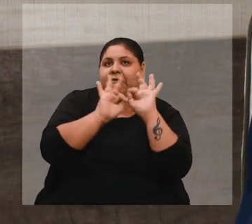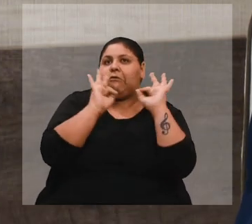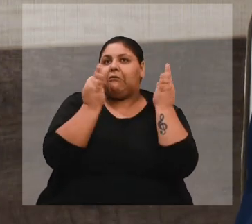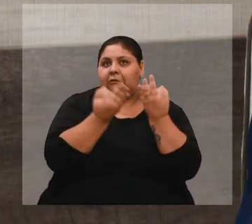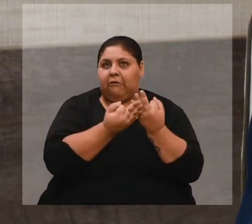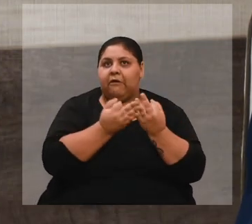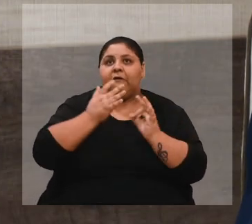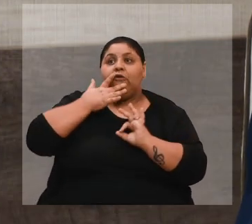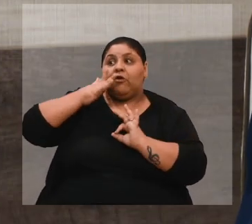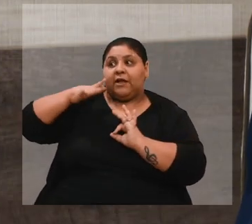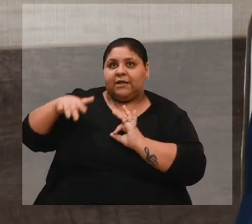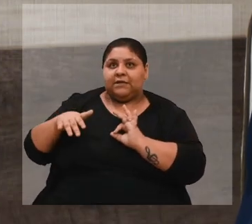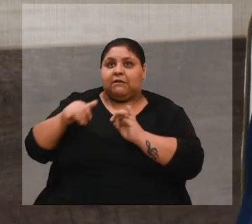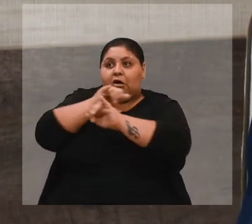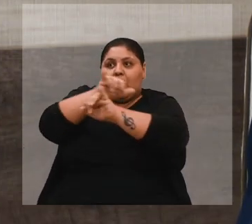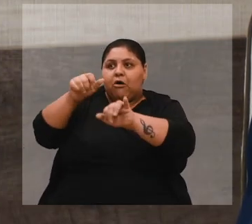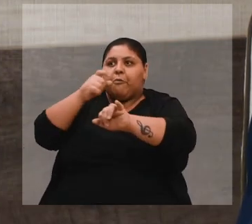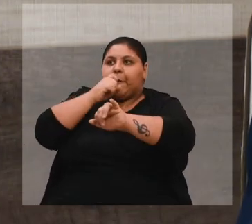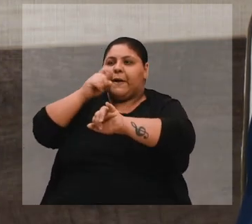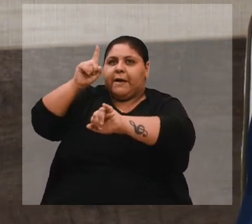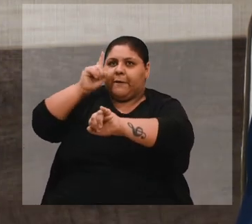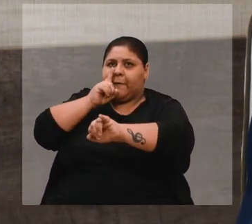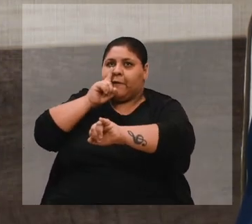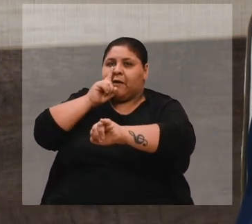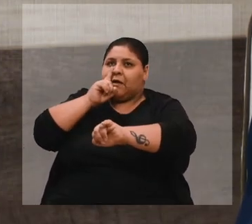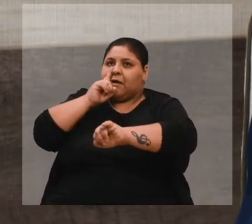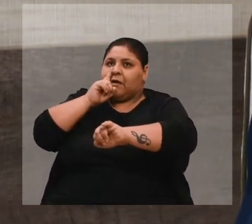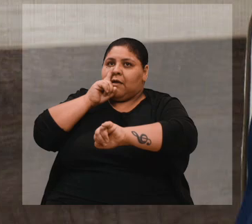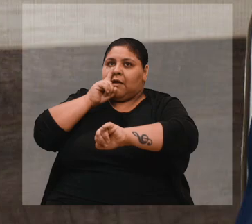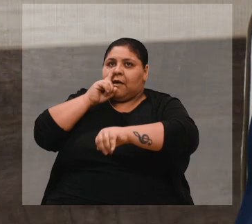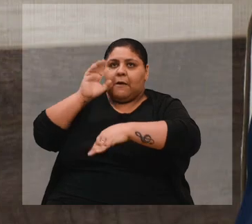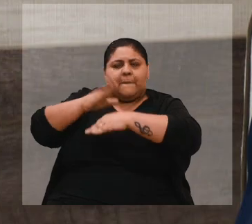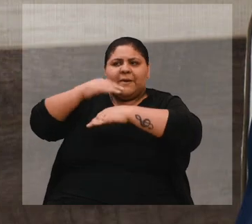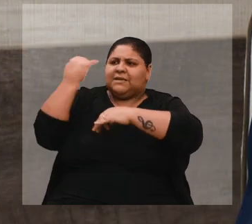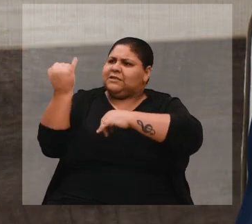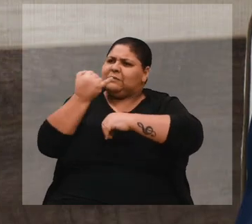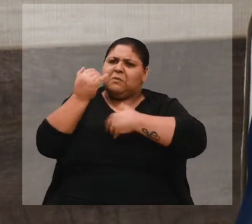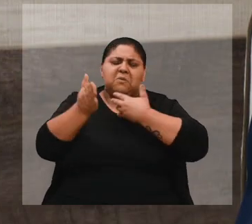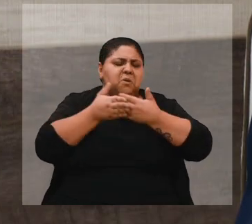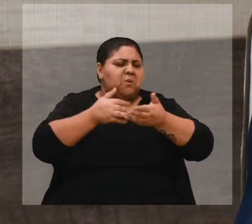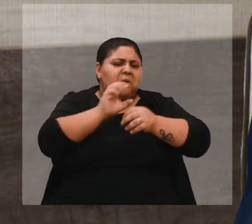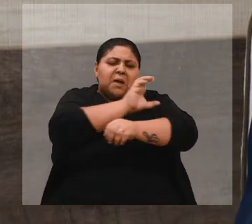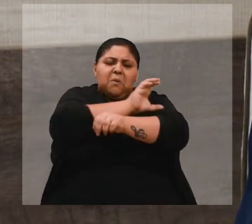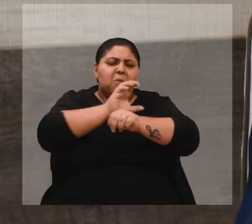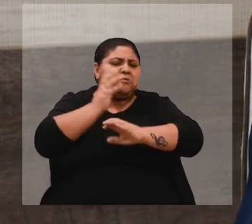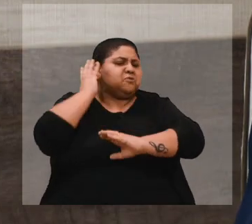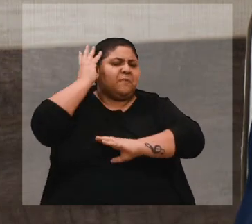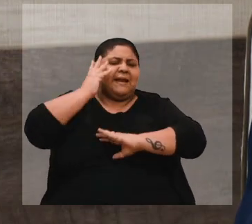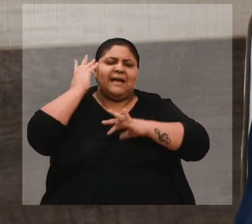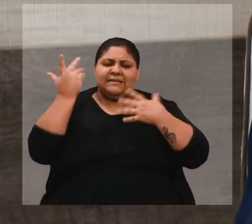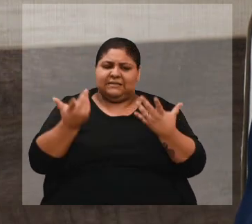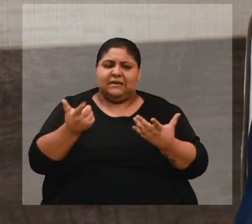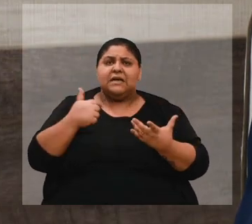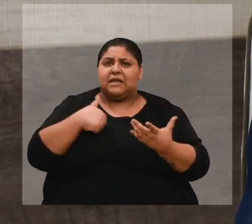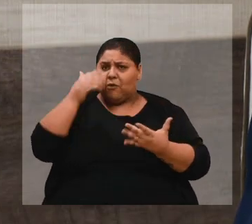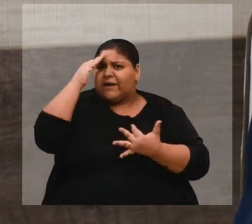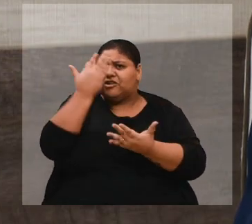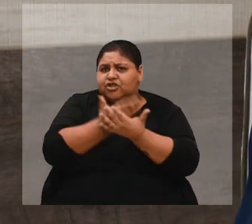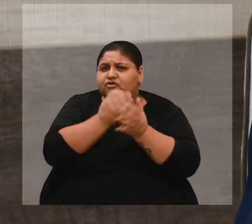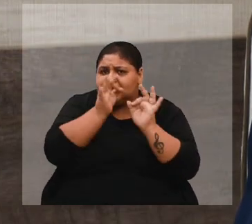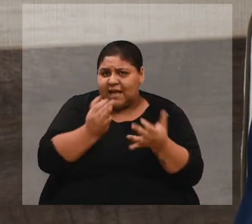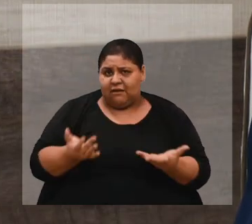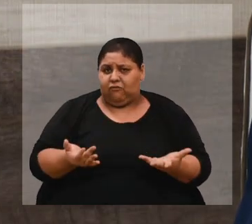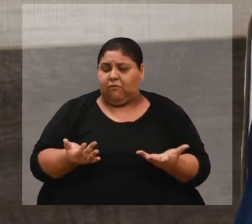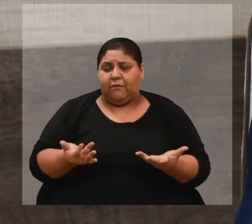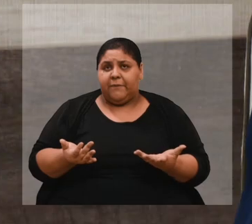família, o exemplo que a criança leva para o papai e para a mamãe vale muito mais do que qualquer curso seminário, né? É assim